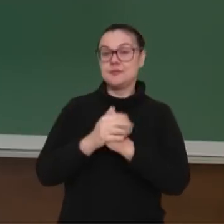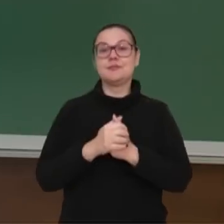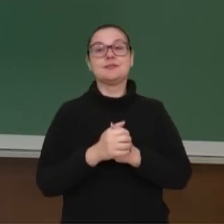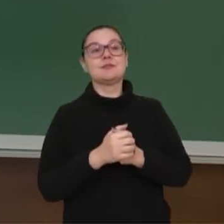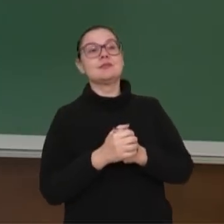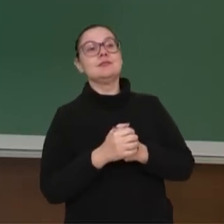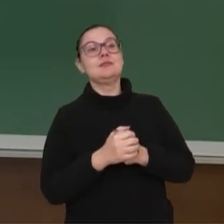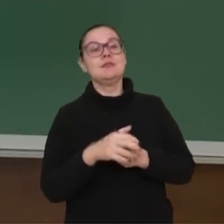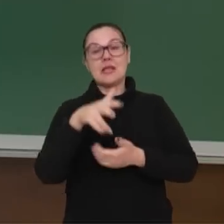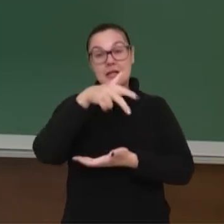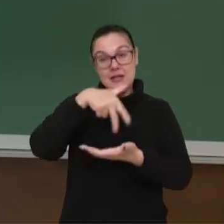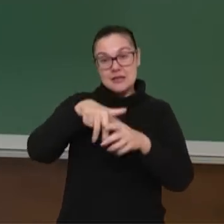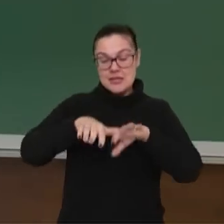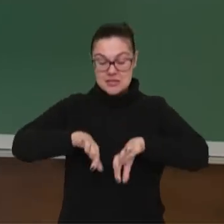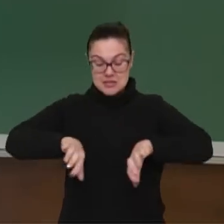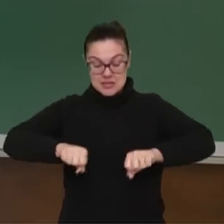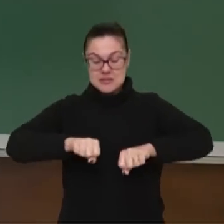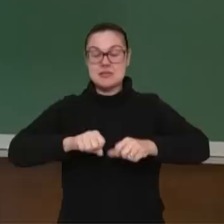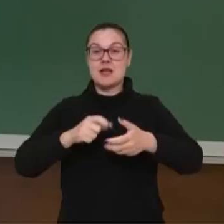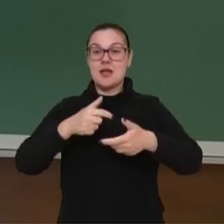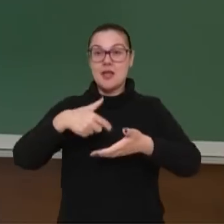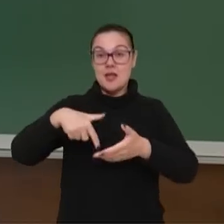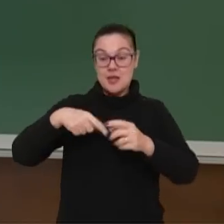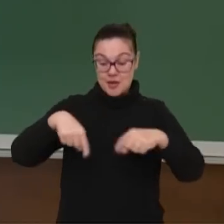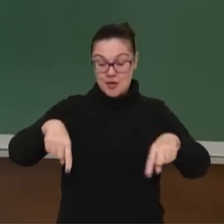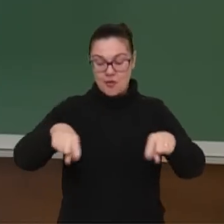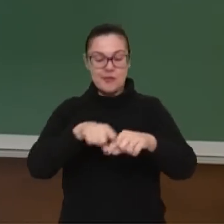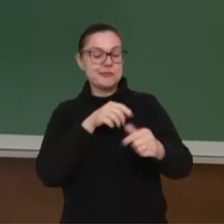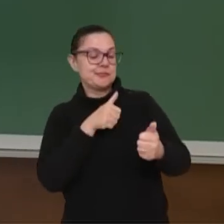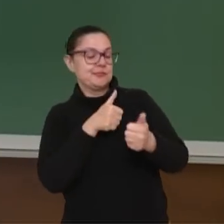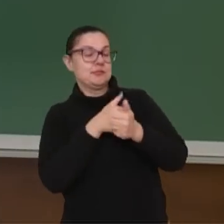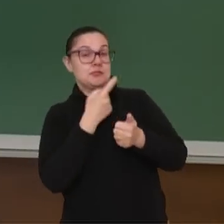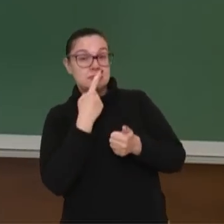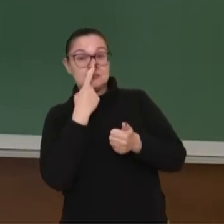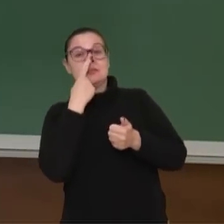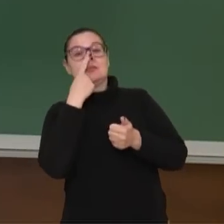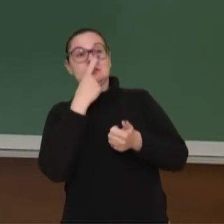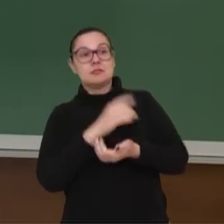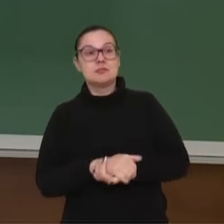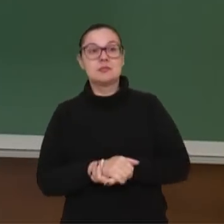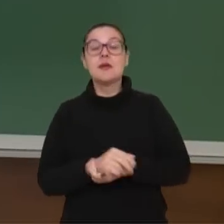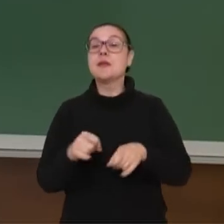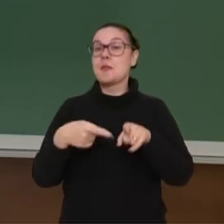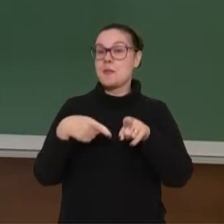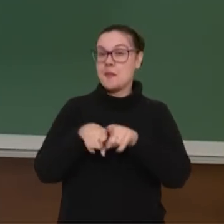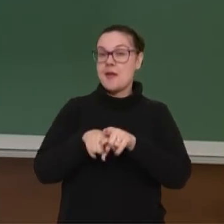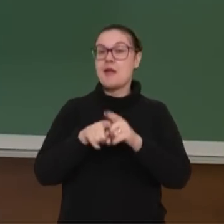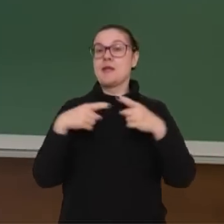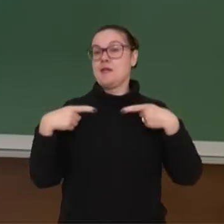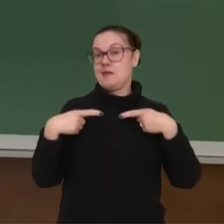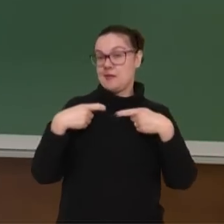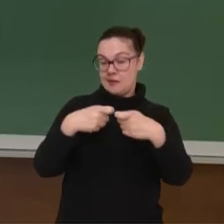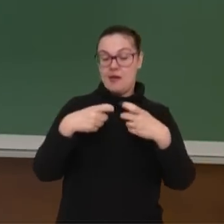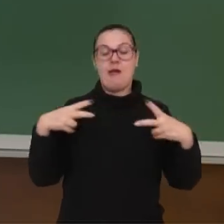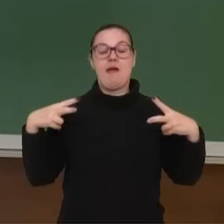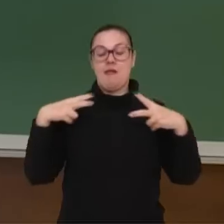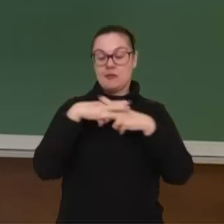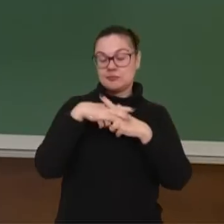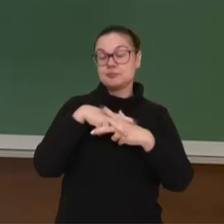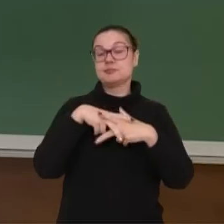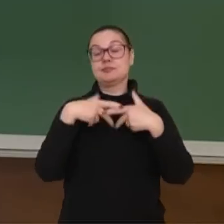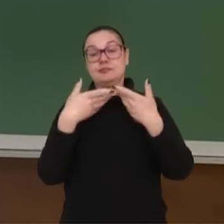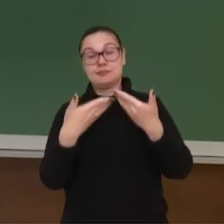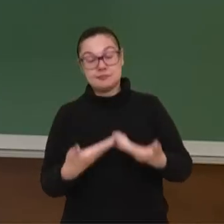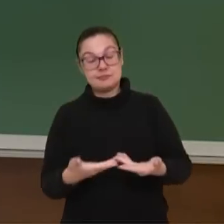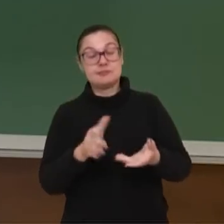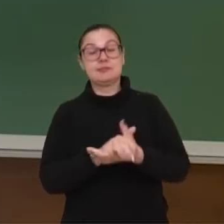fazer dança em roda, proximidade das pessoas e até coisas mais agressivas, como as guerras, lutas, né? Uma